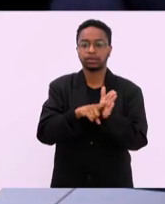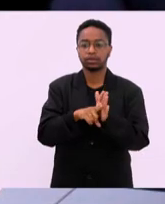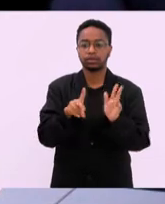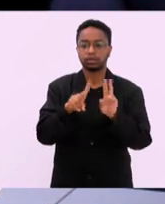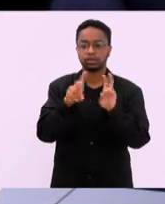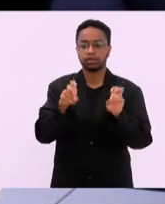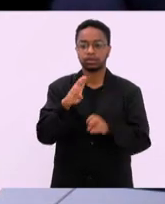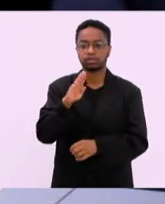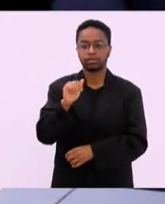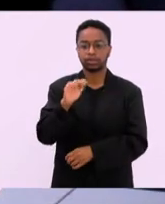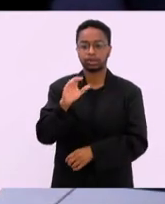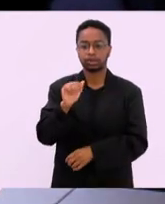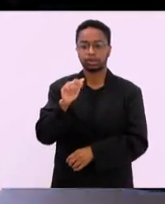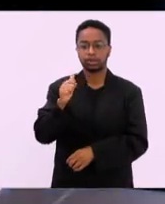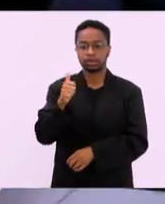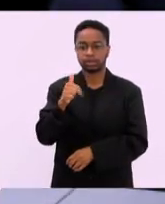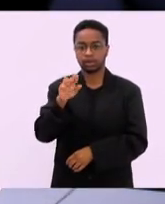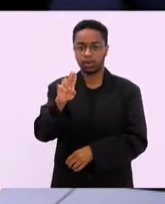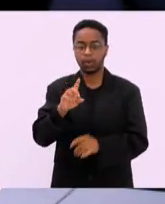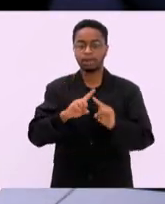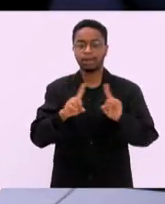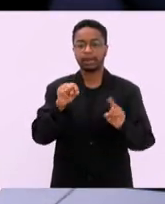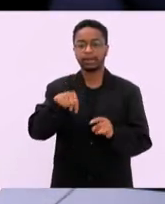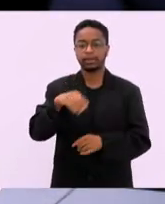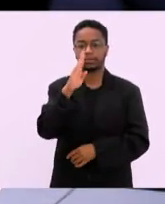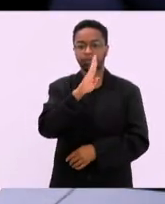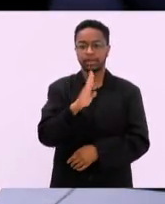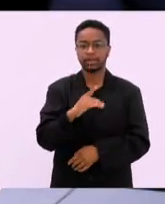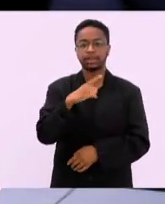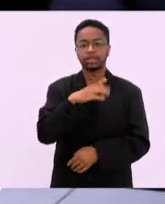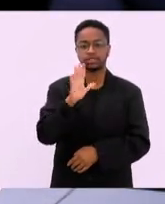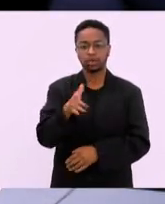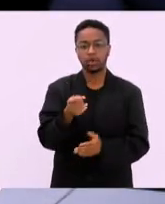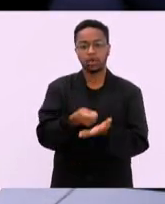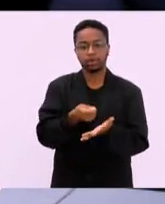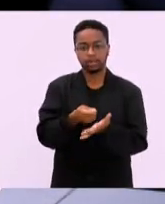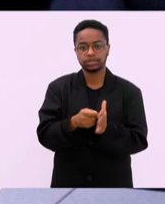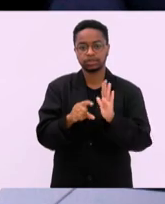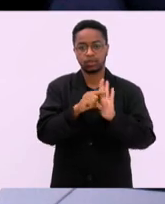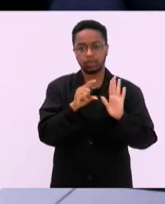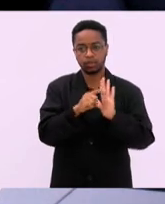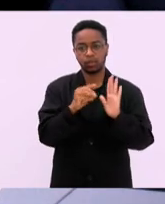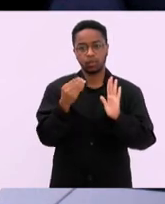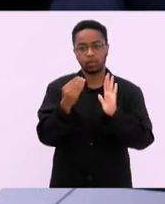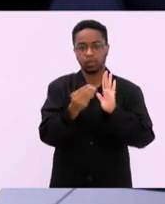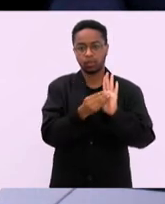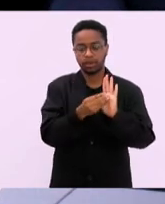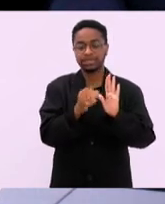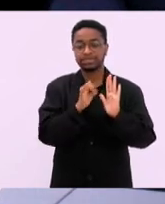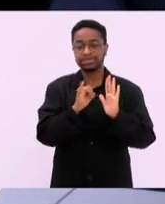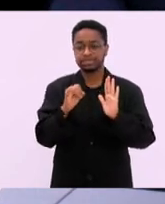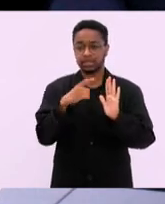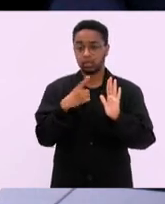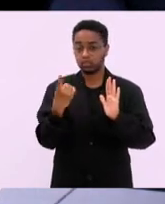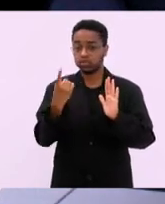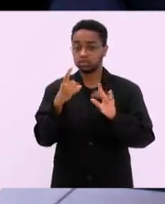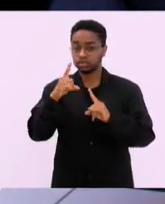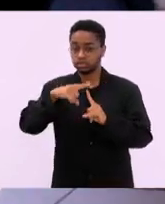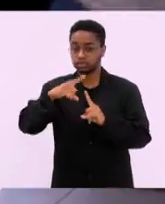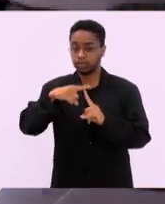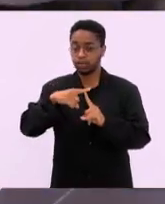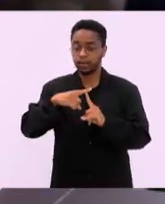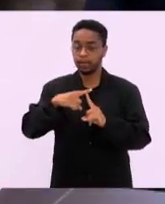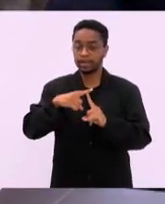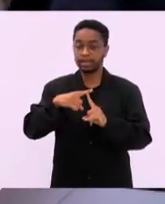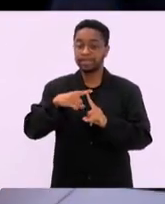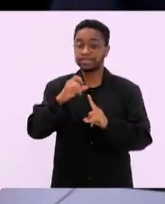vários tipos, etc., mas no Brasil já tem uma obrigação de rotulagem. Quando é um peixe específico, é considerado bacalhau.